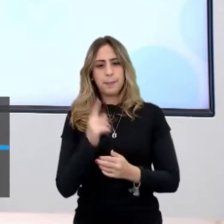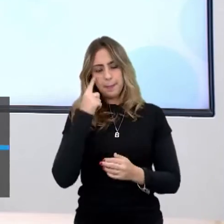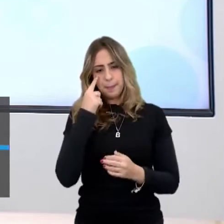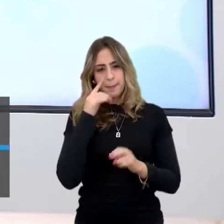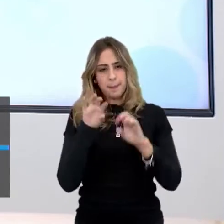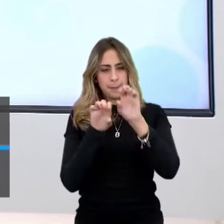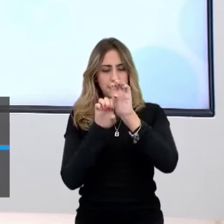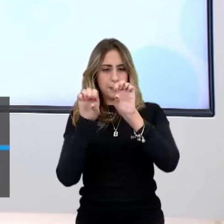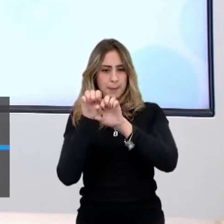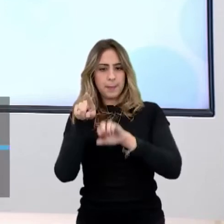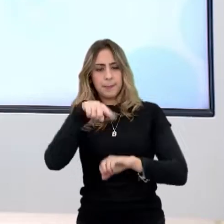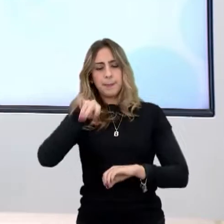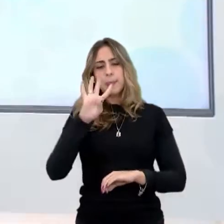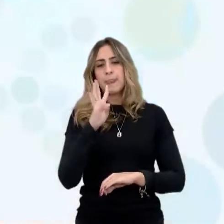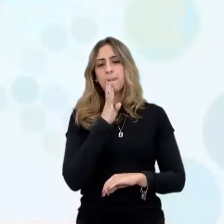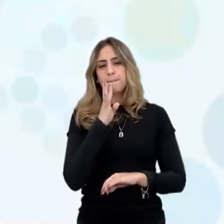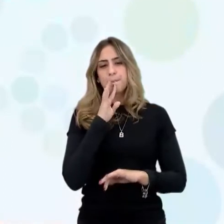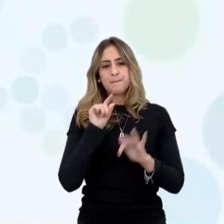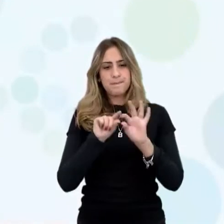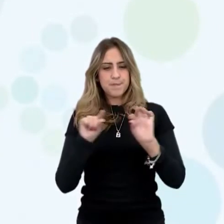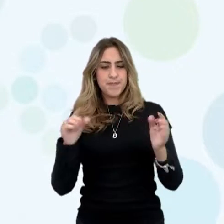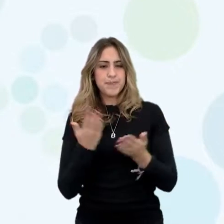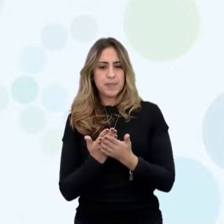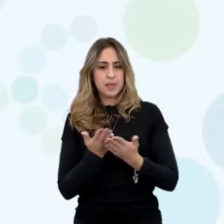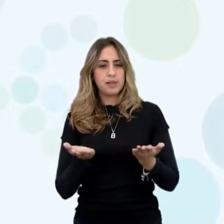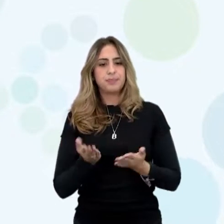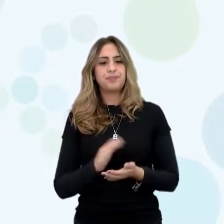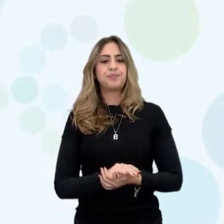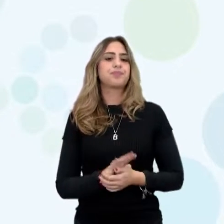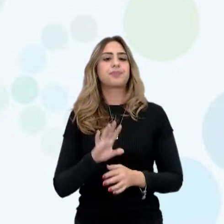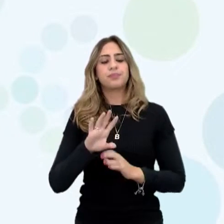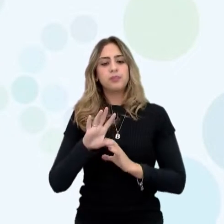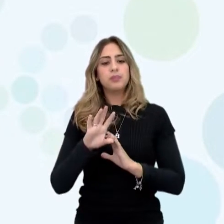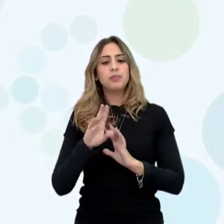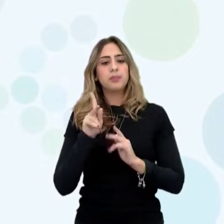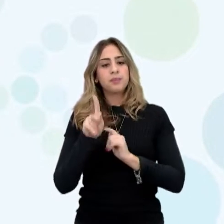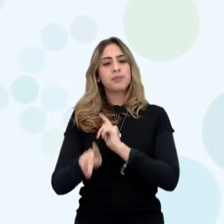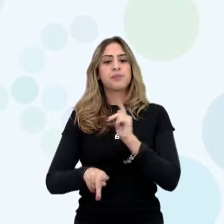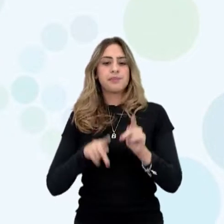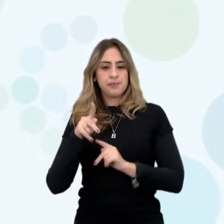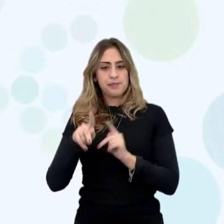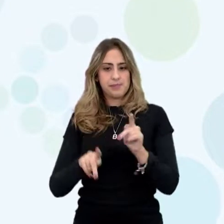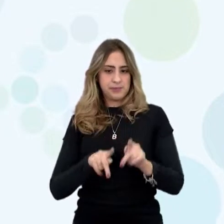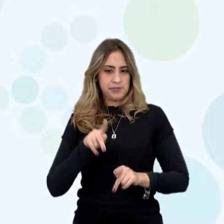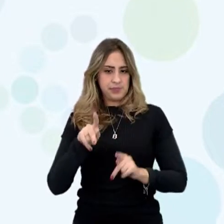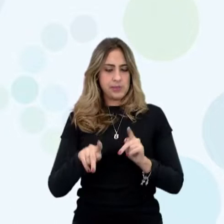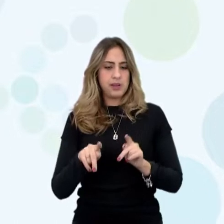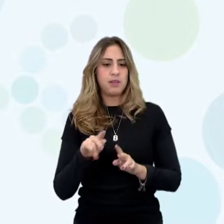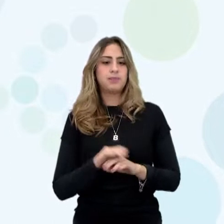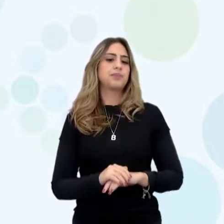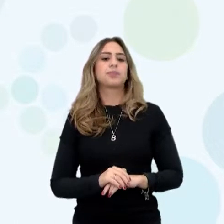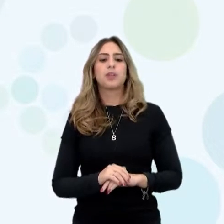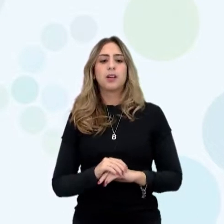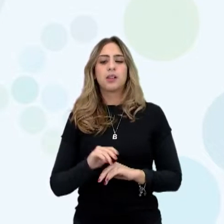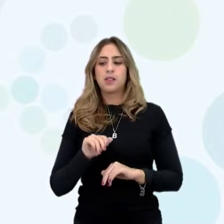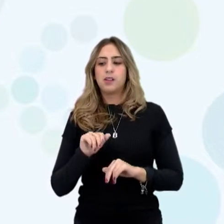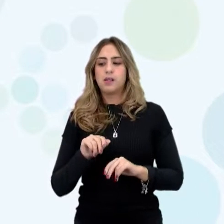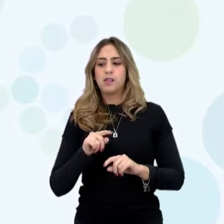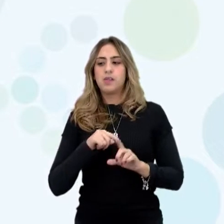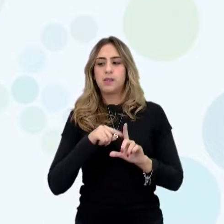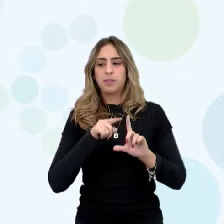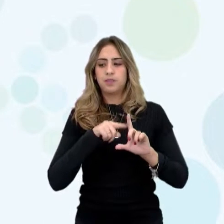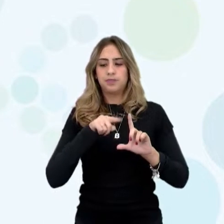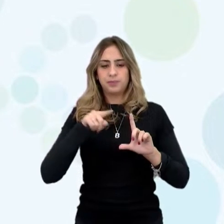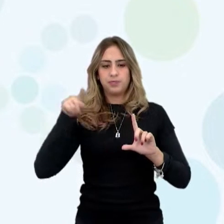estrutura aí que você já conhece, o título da nossa aula de hoje, o componente curricular, o população em índices. Hoje vamos trabalhar a regressão linear